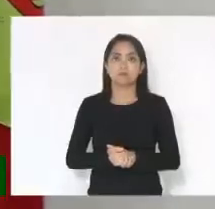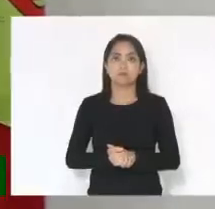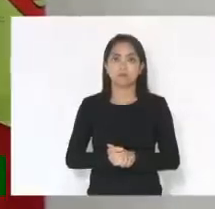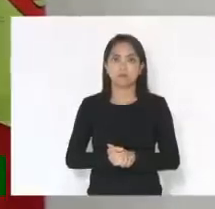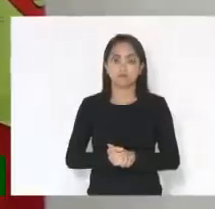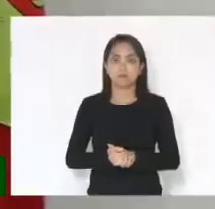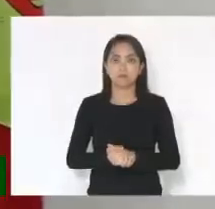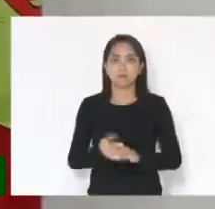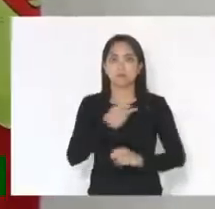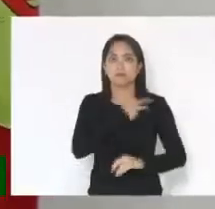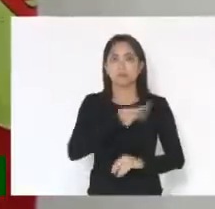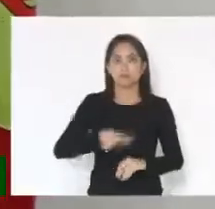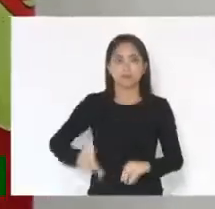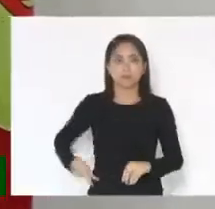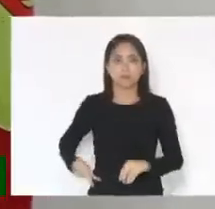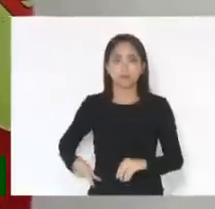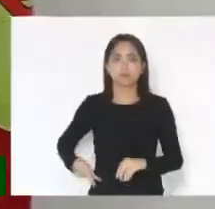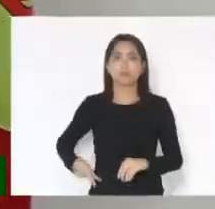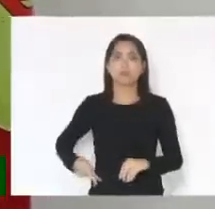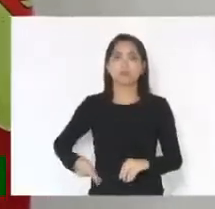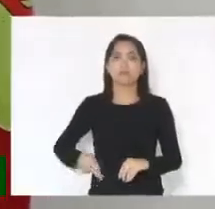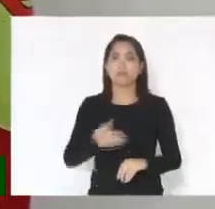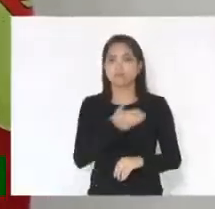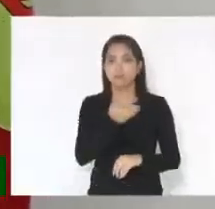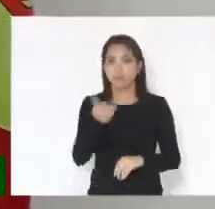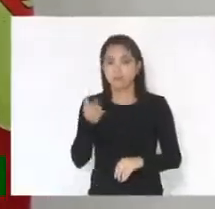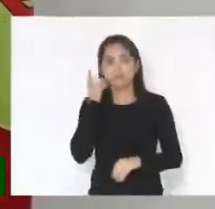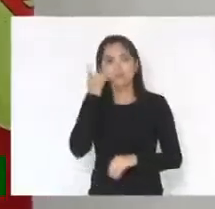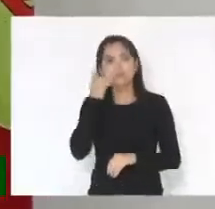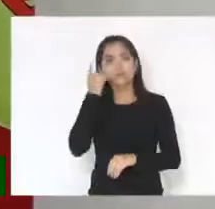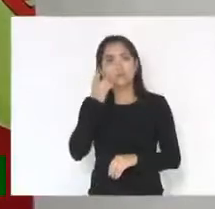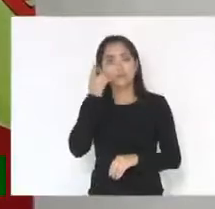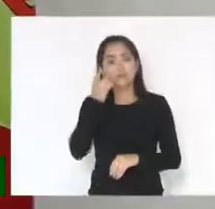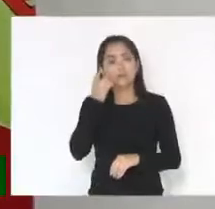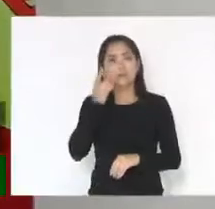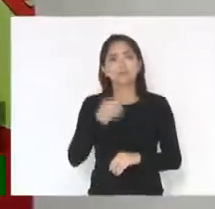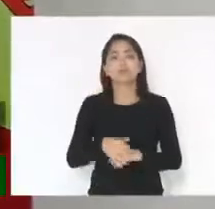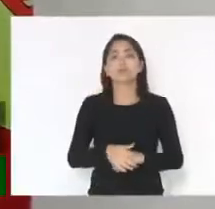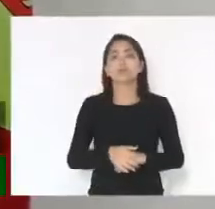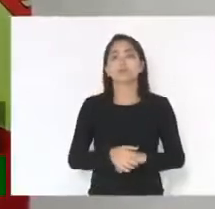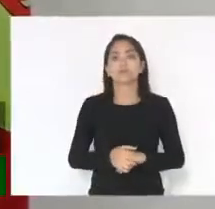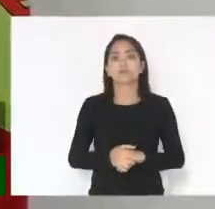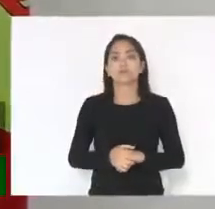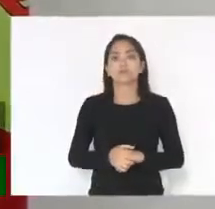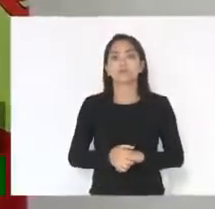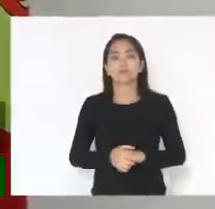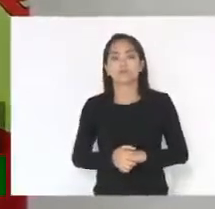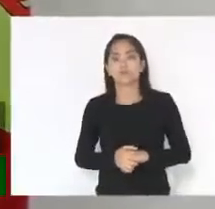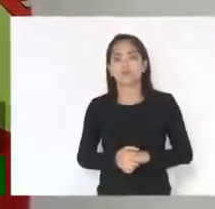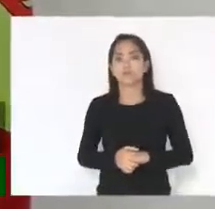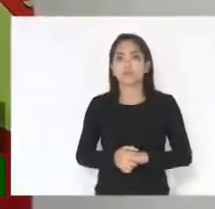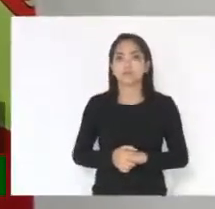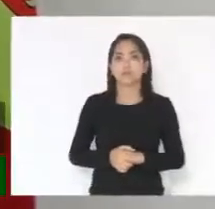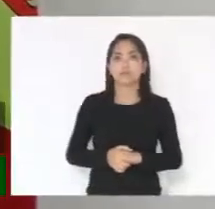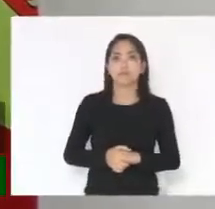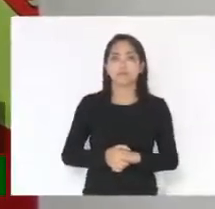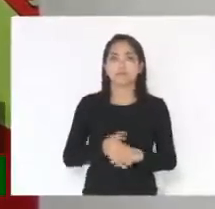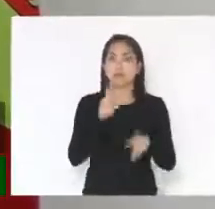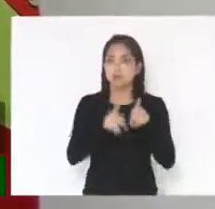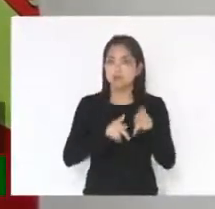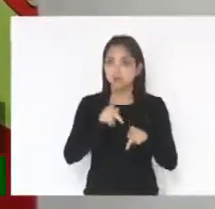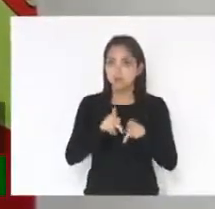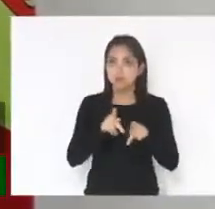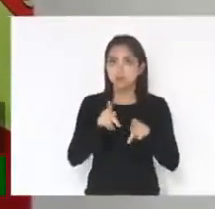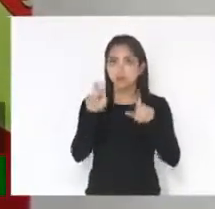igual. Senhor presidente, colegas de parlamento, senhoras e senhores, público que nos